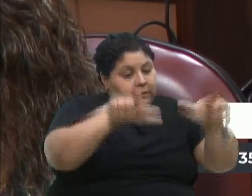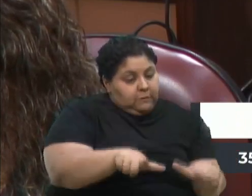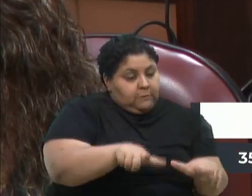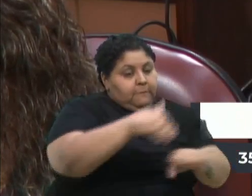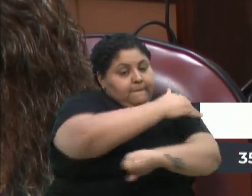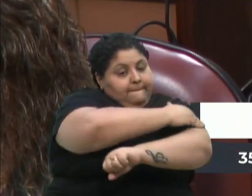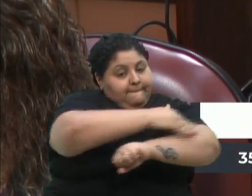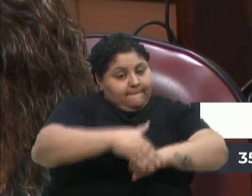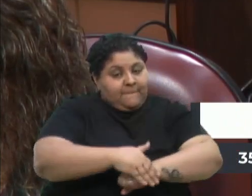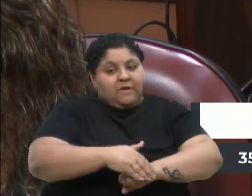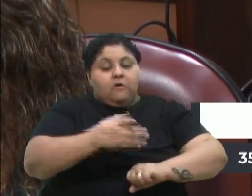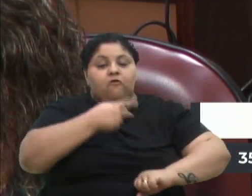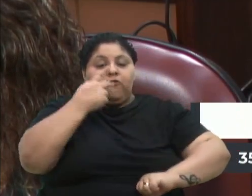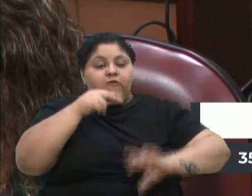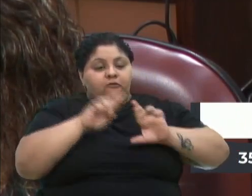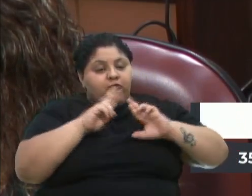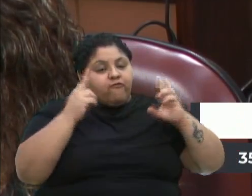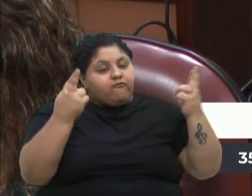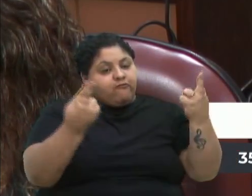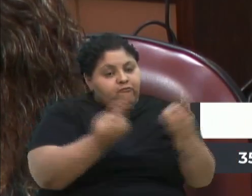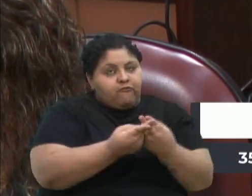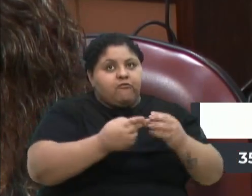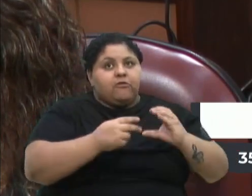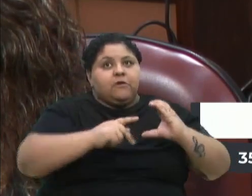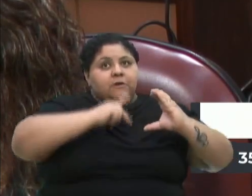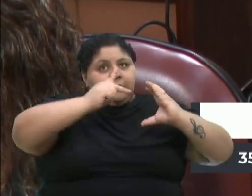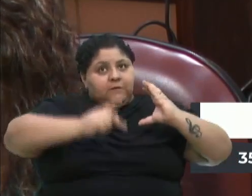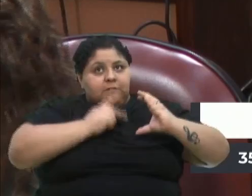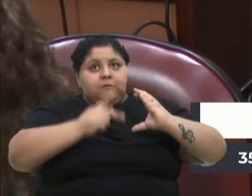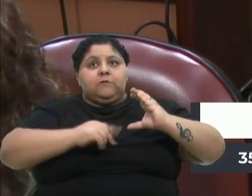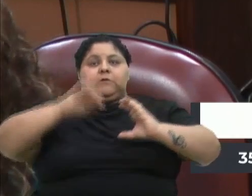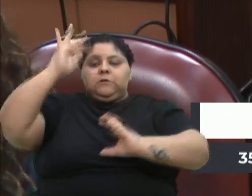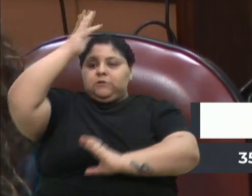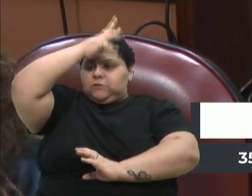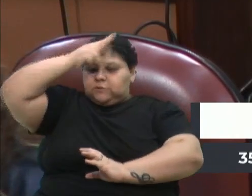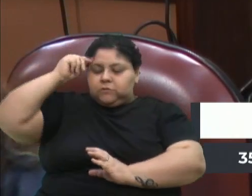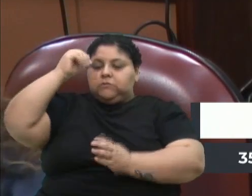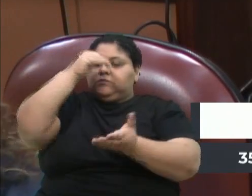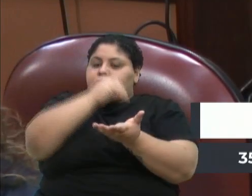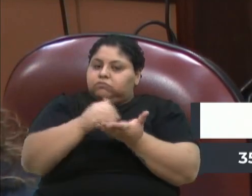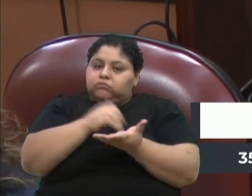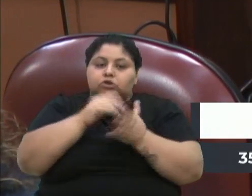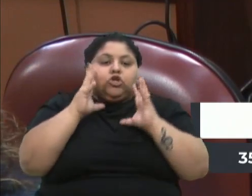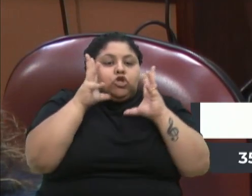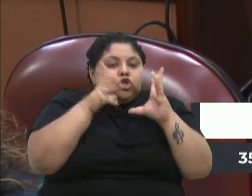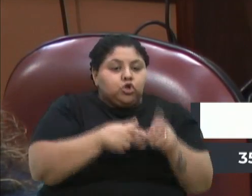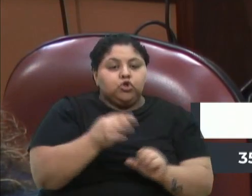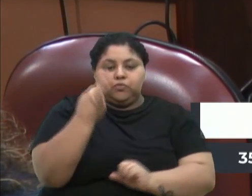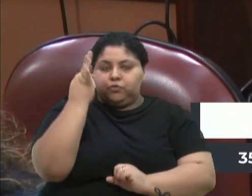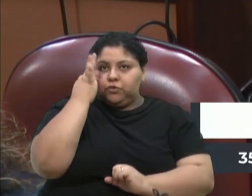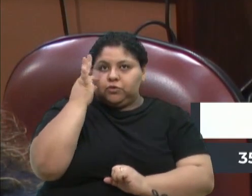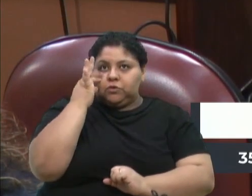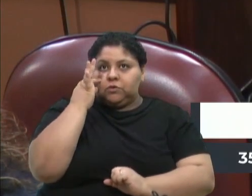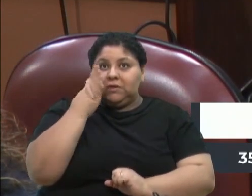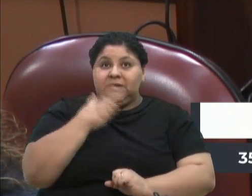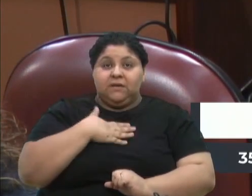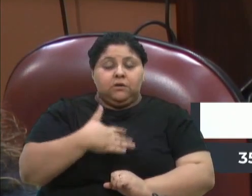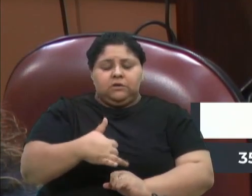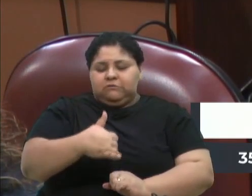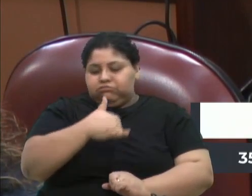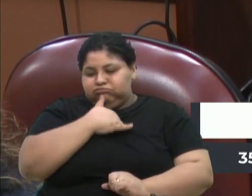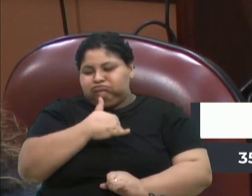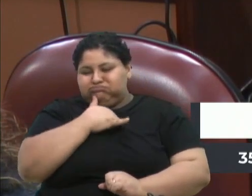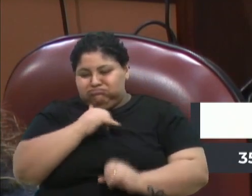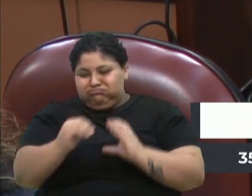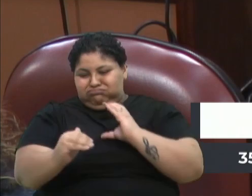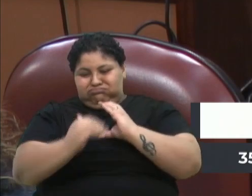a cúpula, Câmara de Vereadores, o senhor estava presente, prefeito, secretário, todo mundo. Então, eu lamento que as